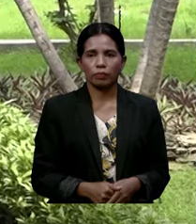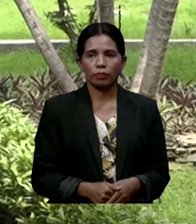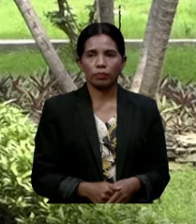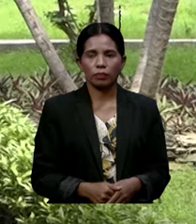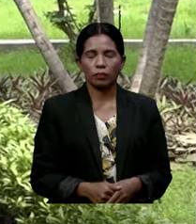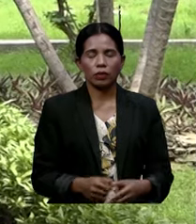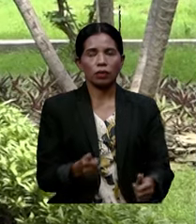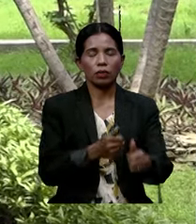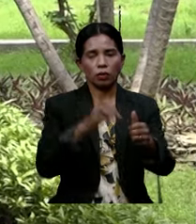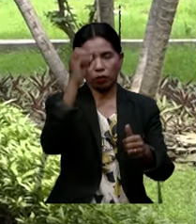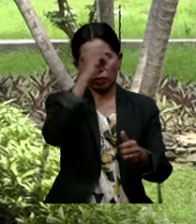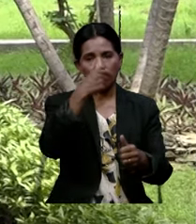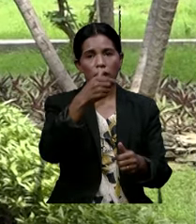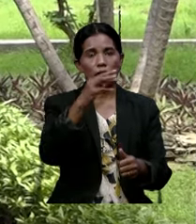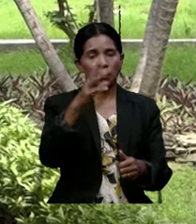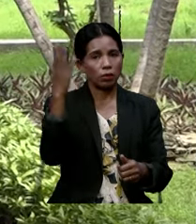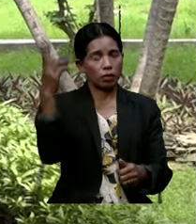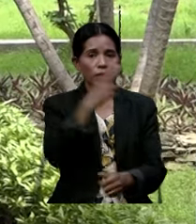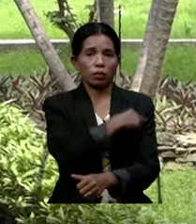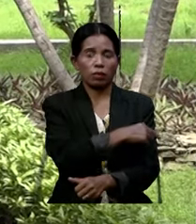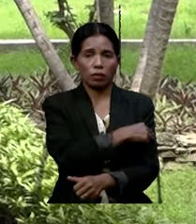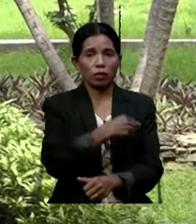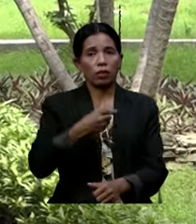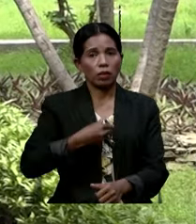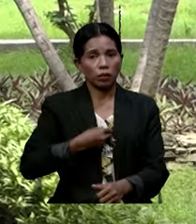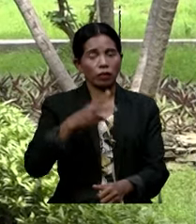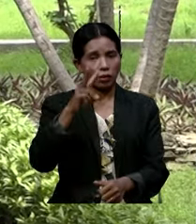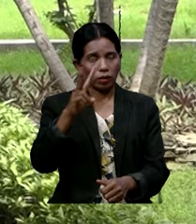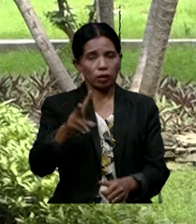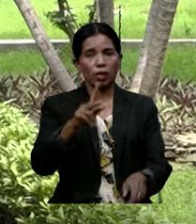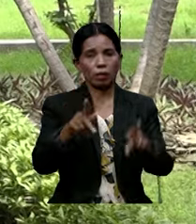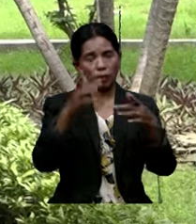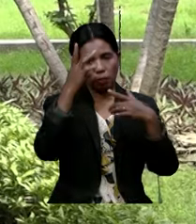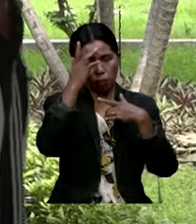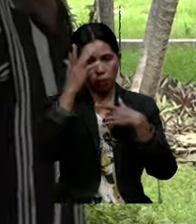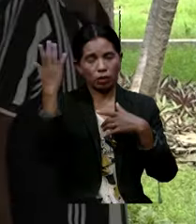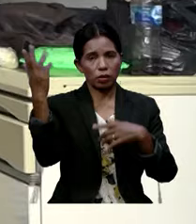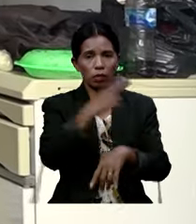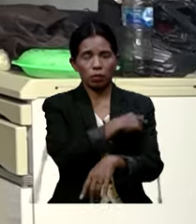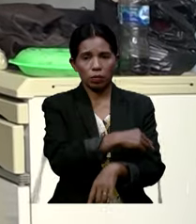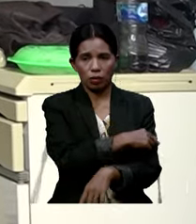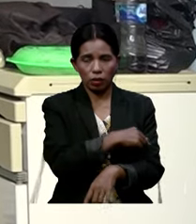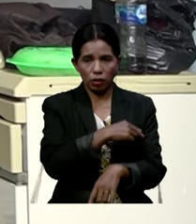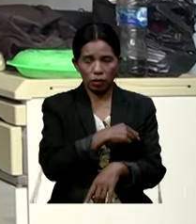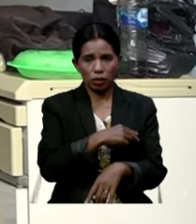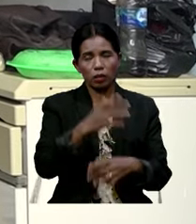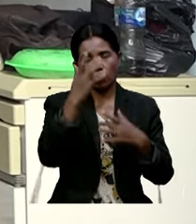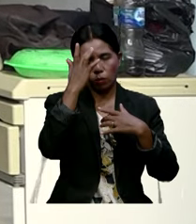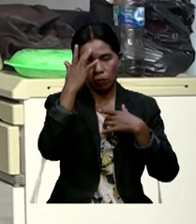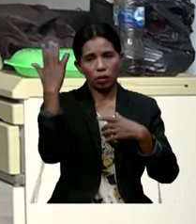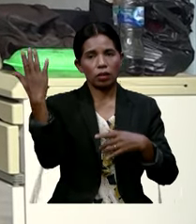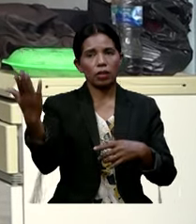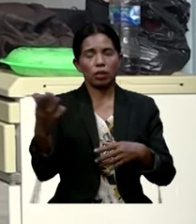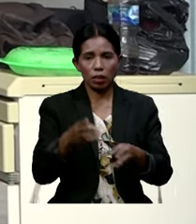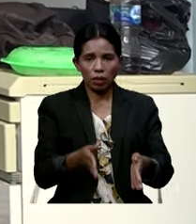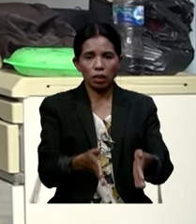Tër observacion zgjemeni i Hospital Nacional Gjidu Valadares, pacientin e bebajse i Hospital Refere, balon të obadet i e koridor, të